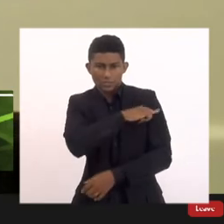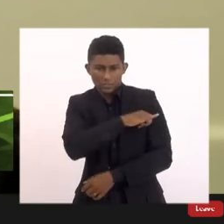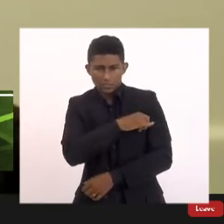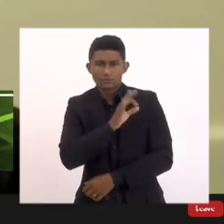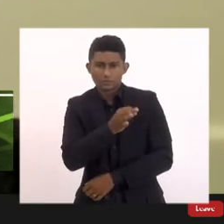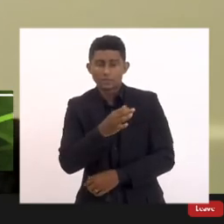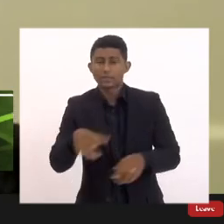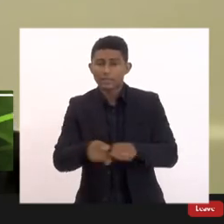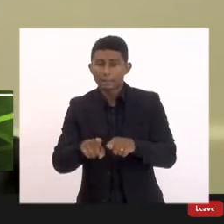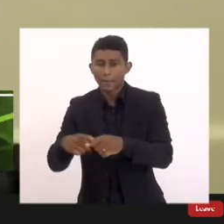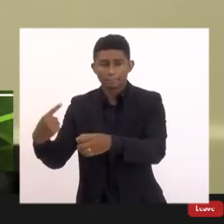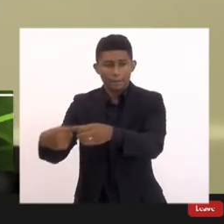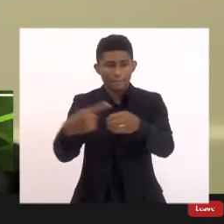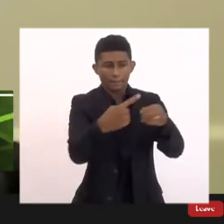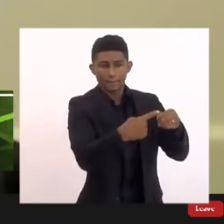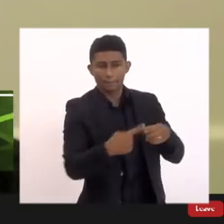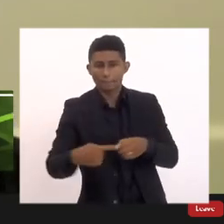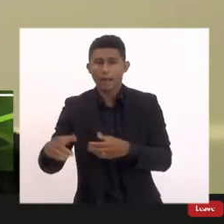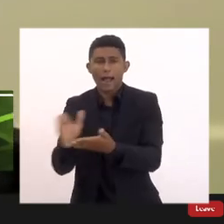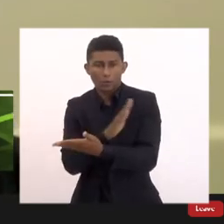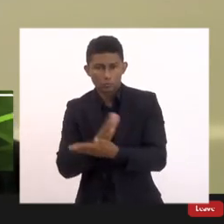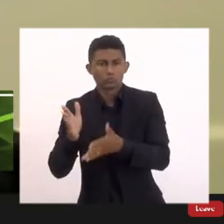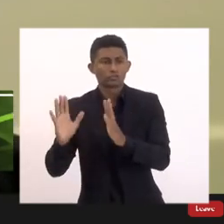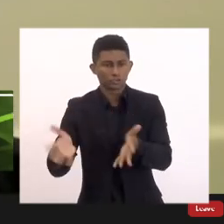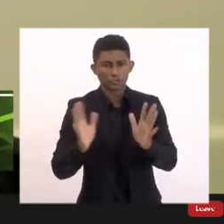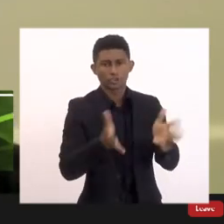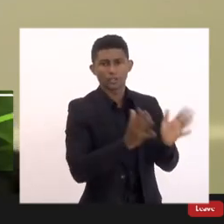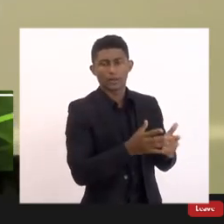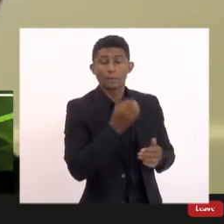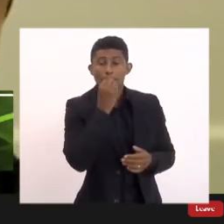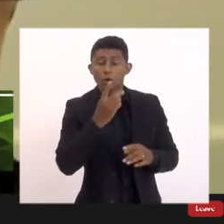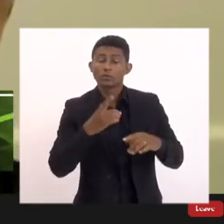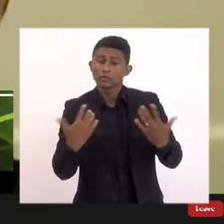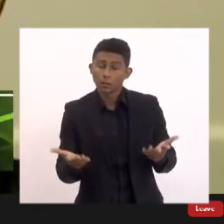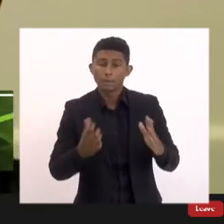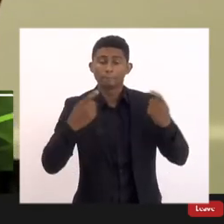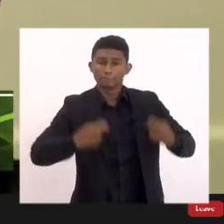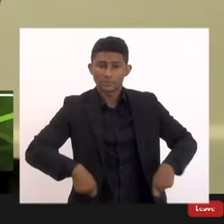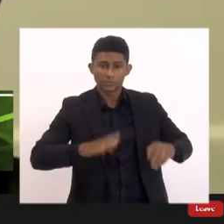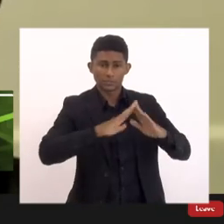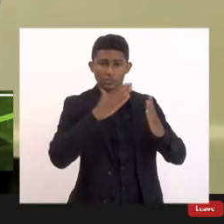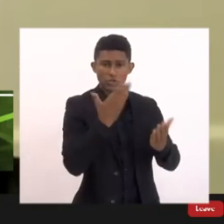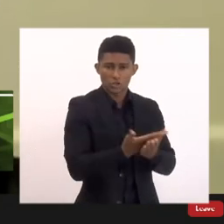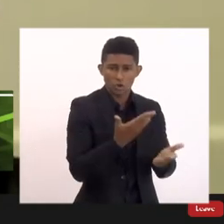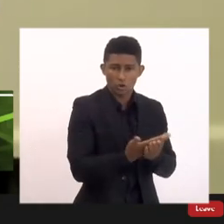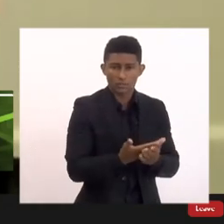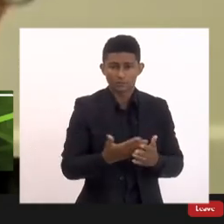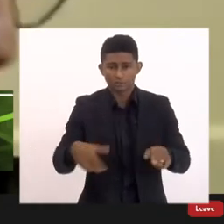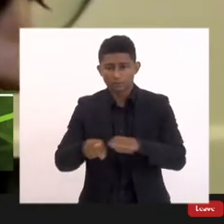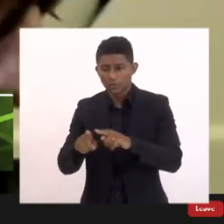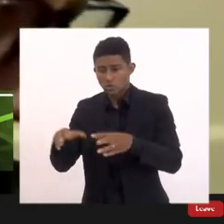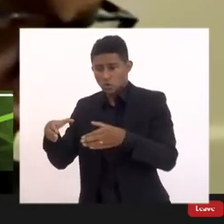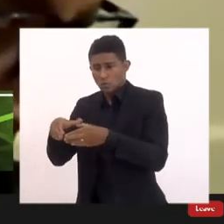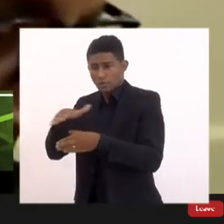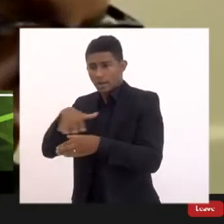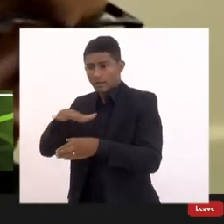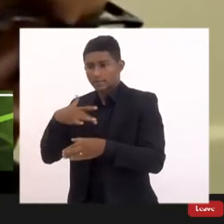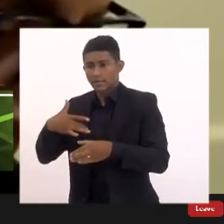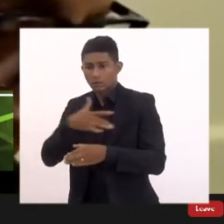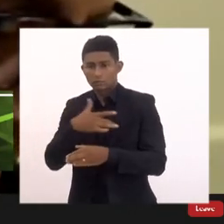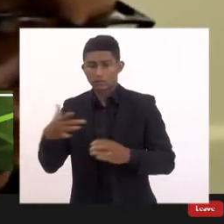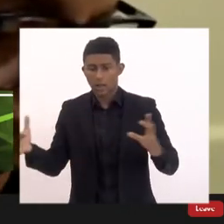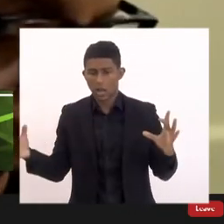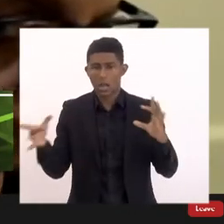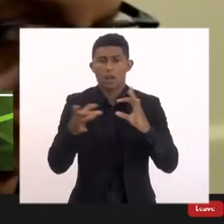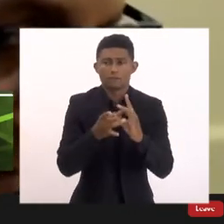facilita, inclusive, a indicação da escola, essa relação da escola com a vigilância em saúde do município para acionar